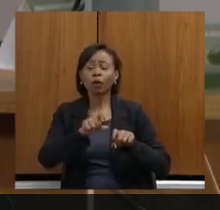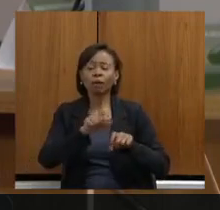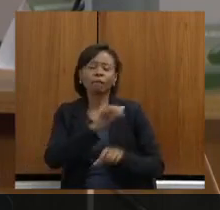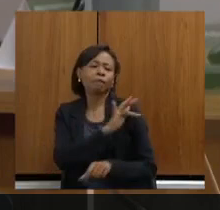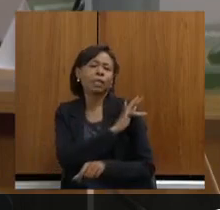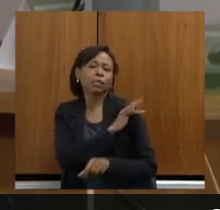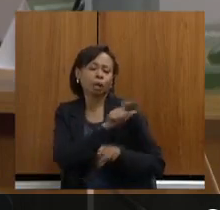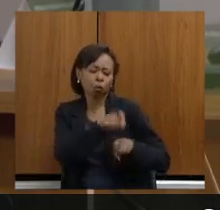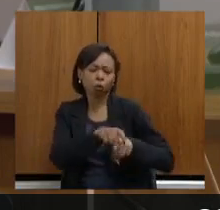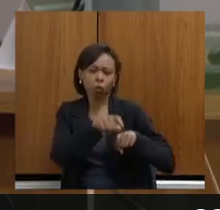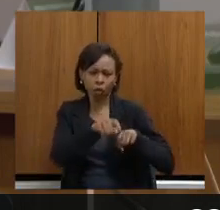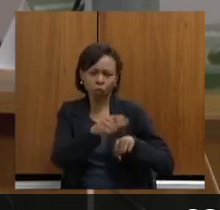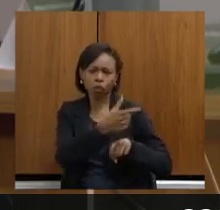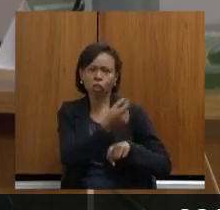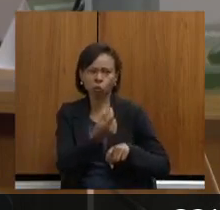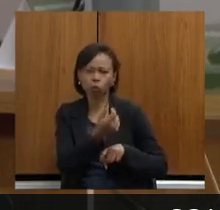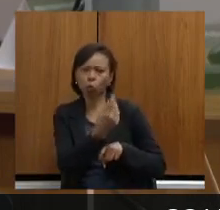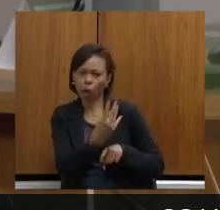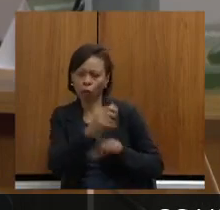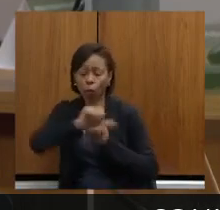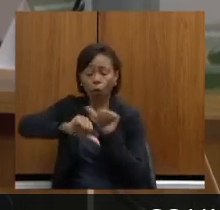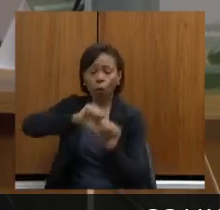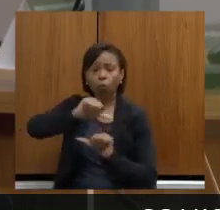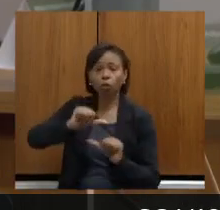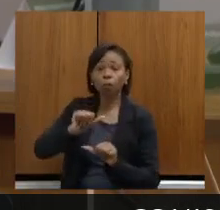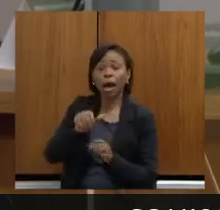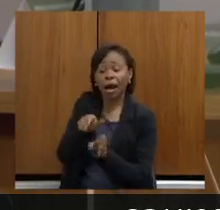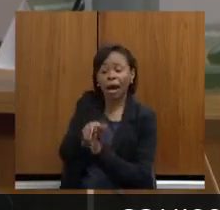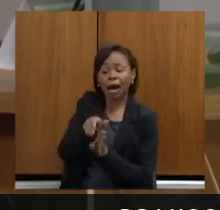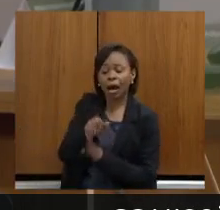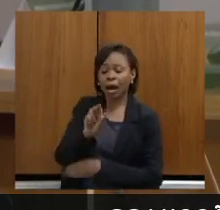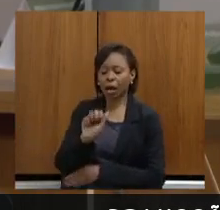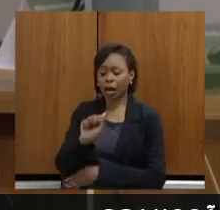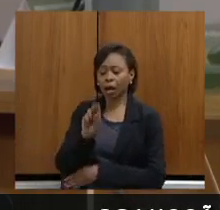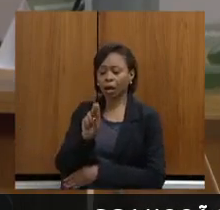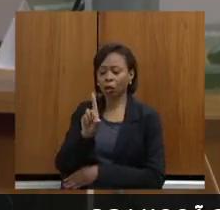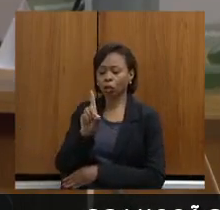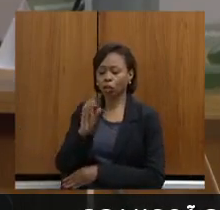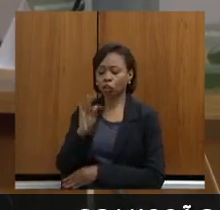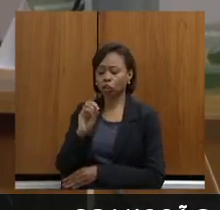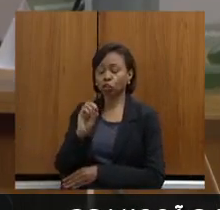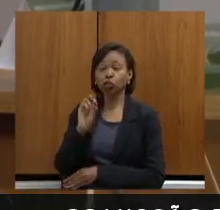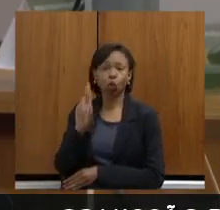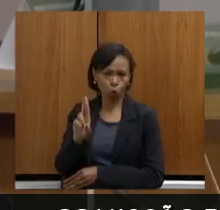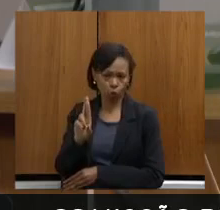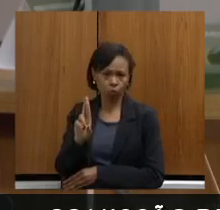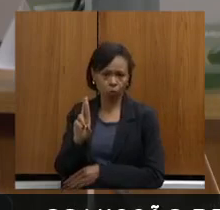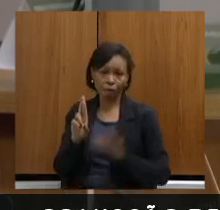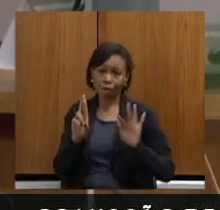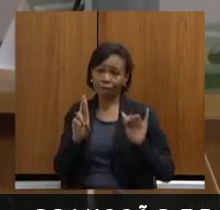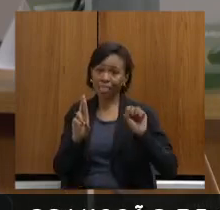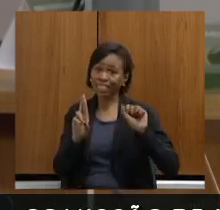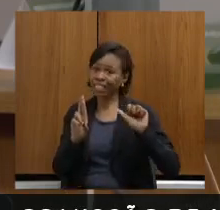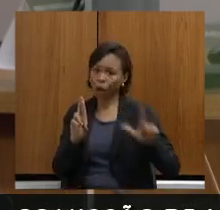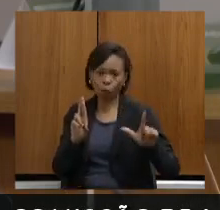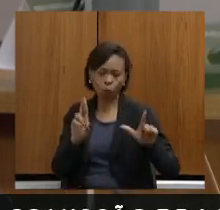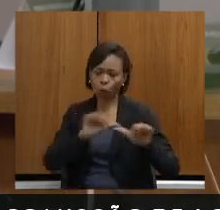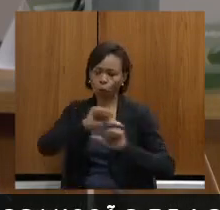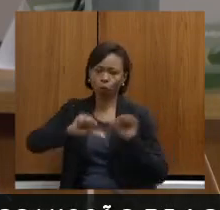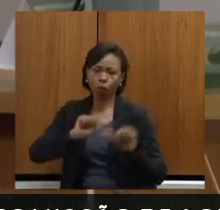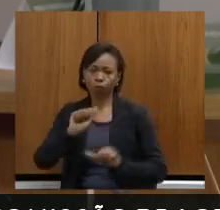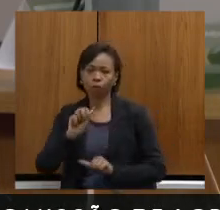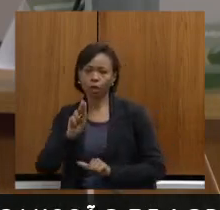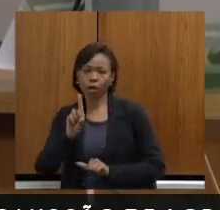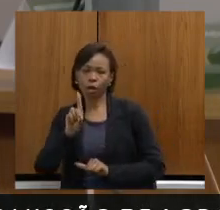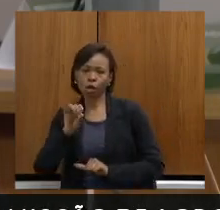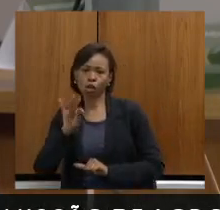lei nosso de 2004 para auditor fiscal agropecuário no mínimo nós iremos oferecer ao